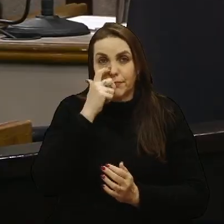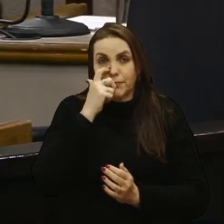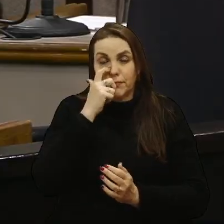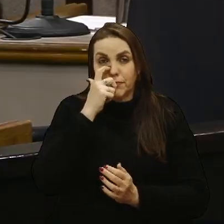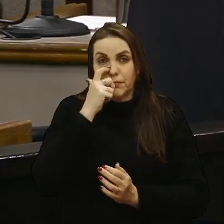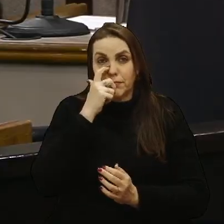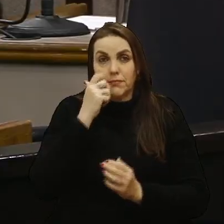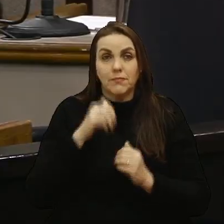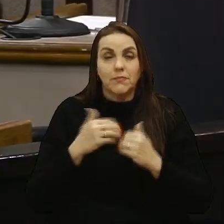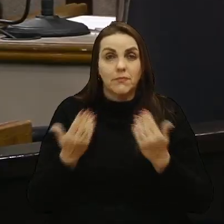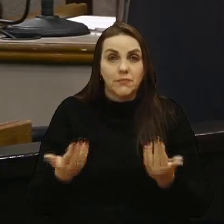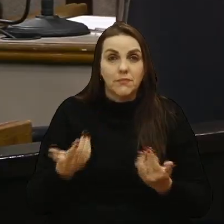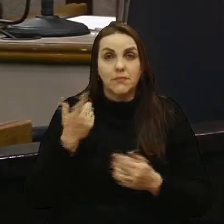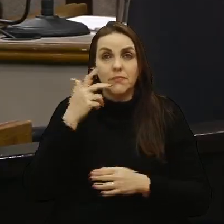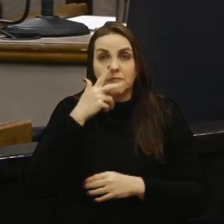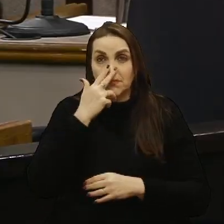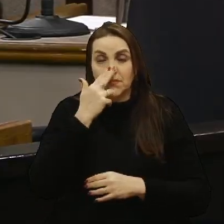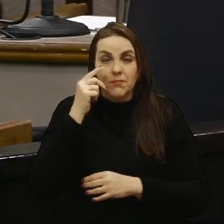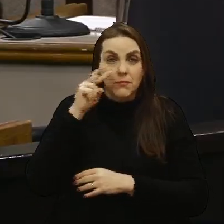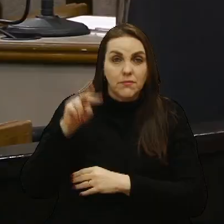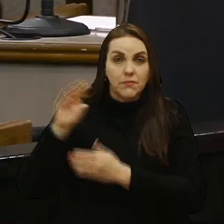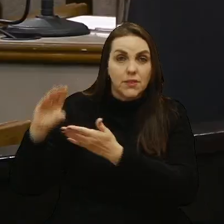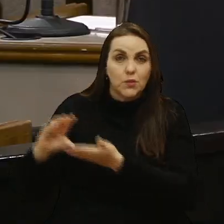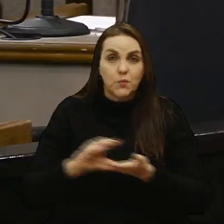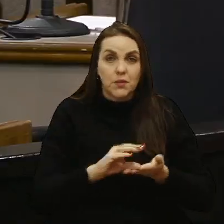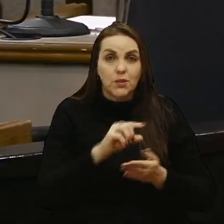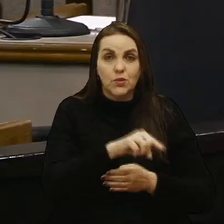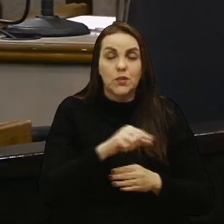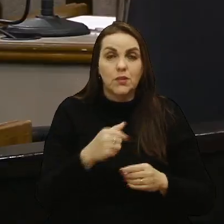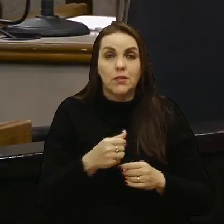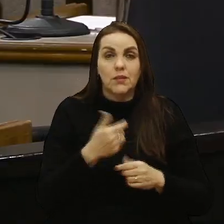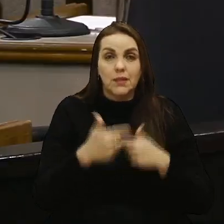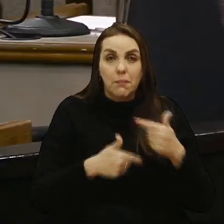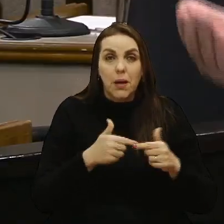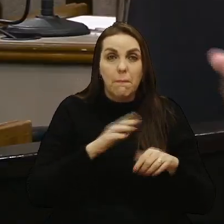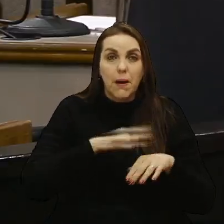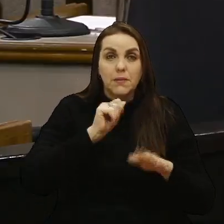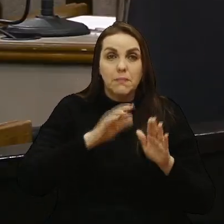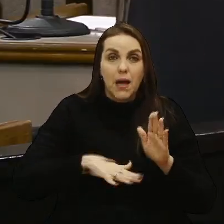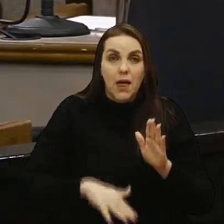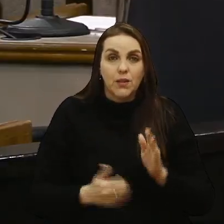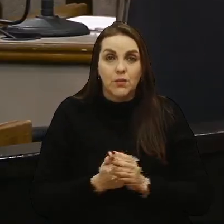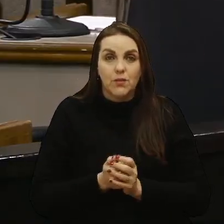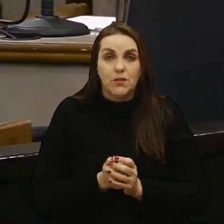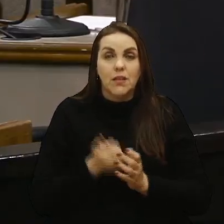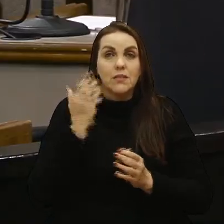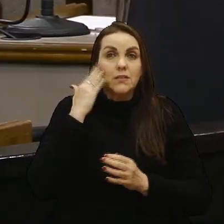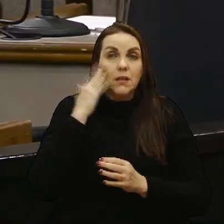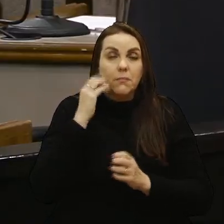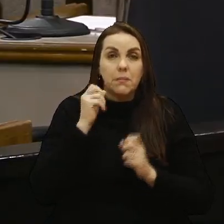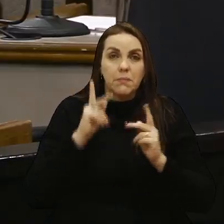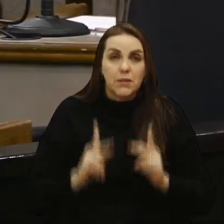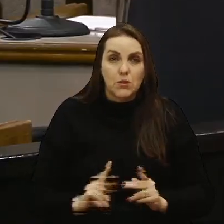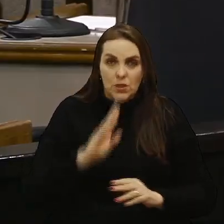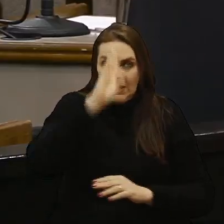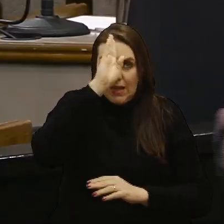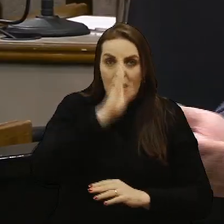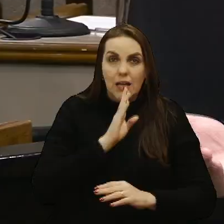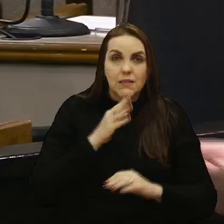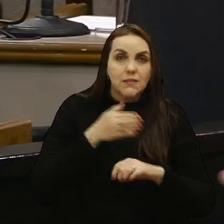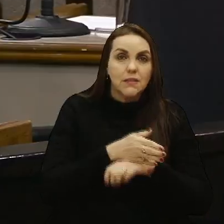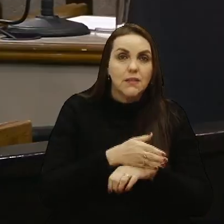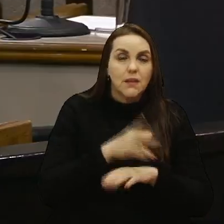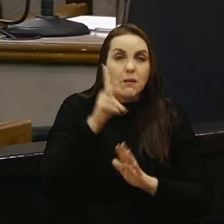aí foi falado aqui que não é repassar o subsídio e eles operam mais barato. Eu quero saber quem que eles transportam de gratuidade, no plano